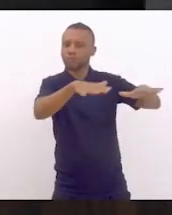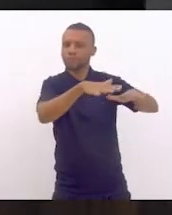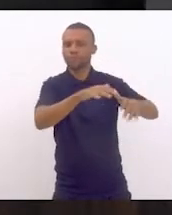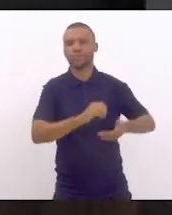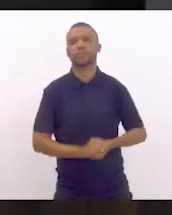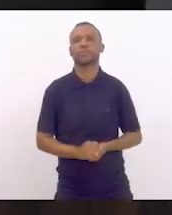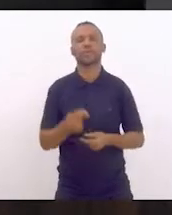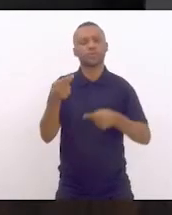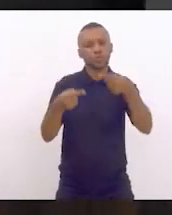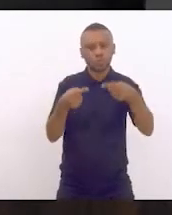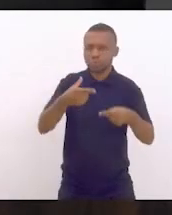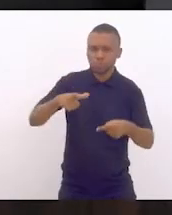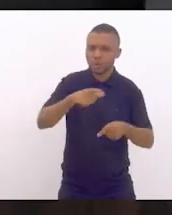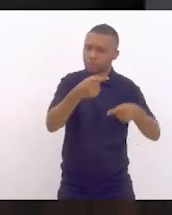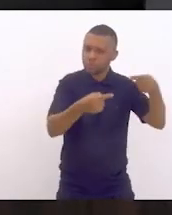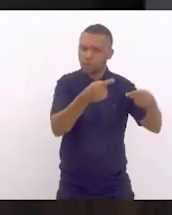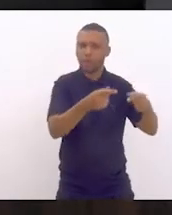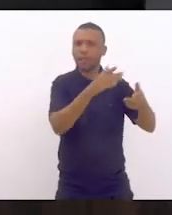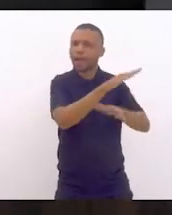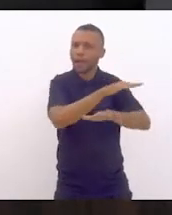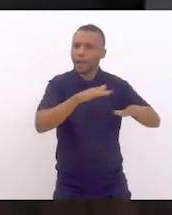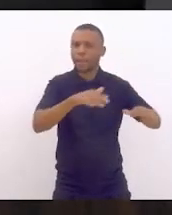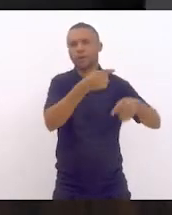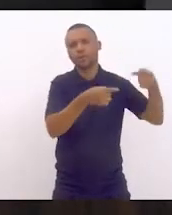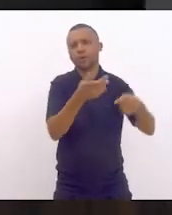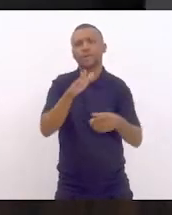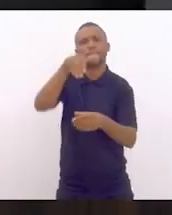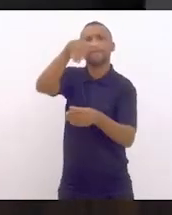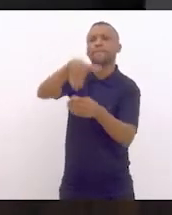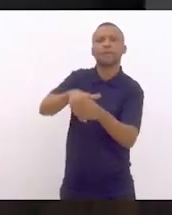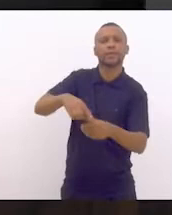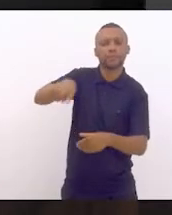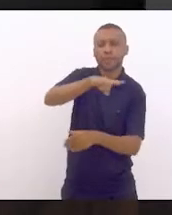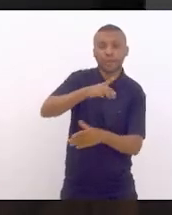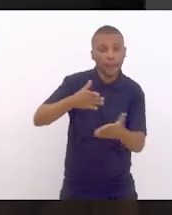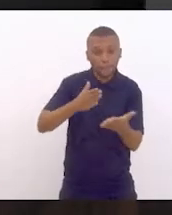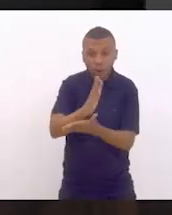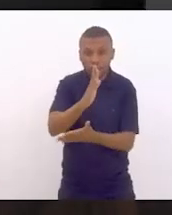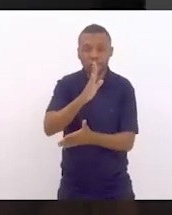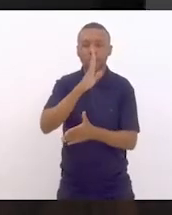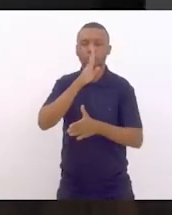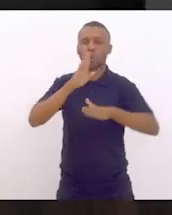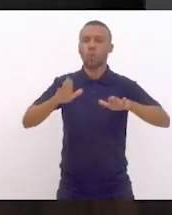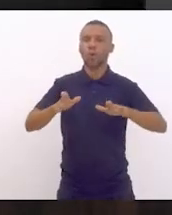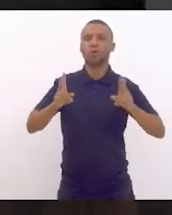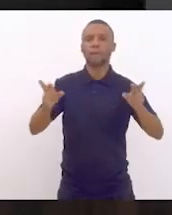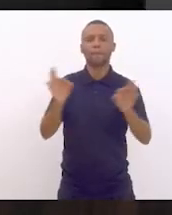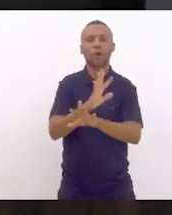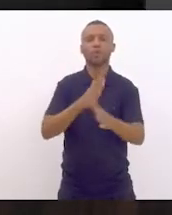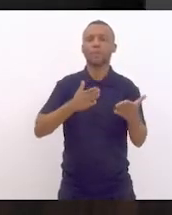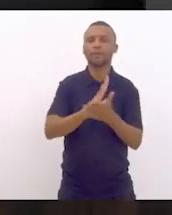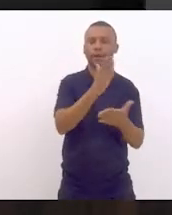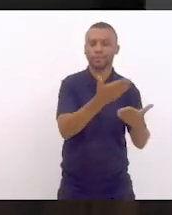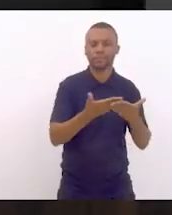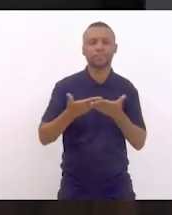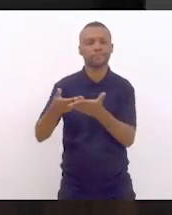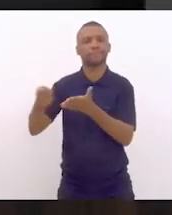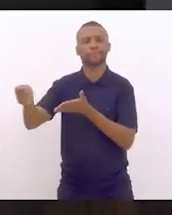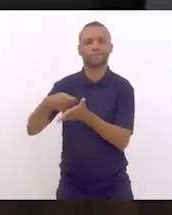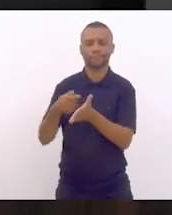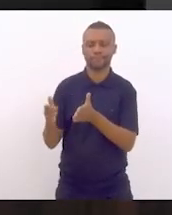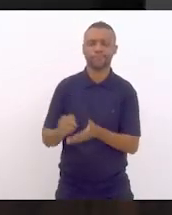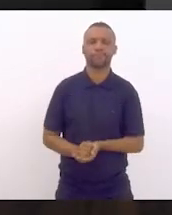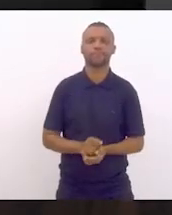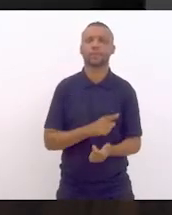Em discussão, não havendo que queira discutir, encerrada a discussão, em votação, se os que aprovam permaneçam como estão, aprovado, vai ao autógrafo.